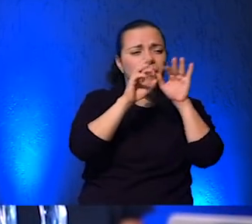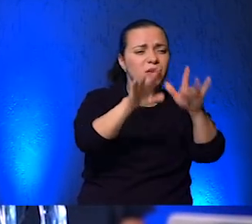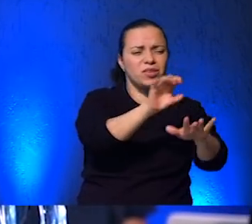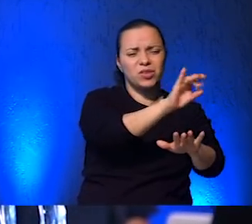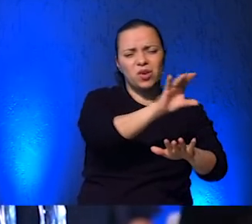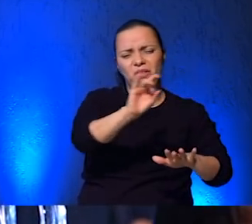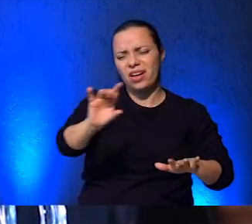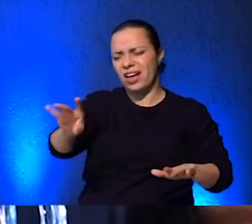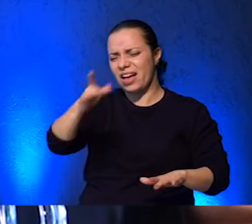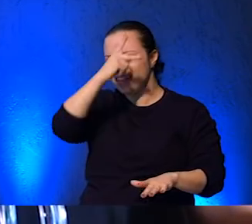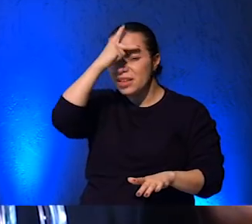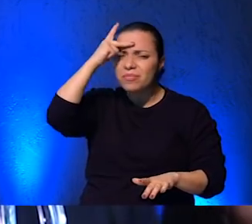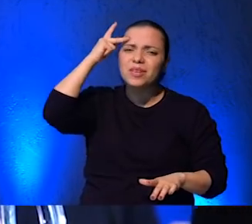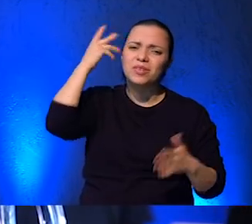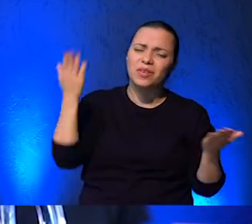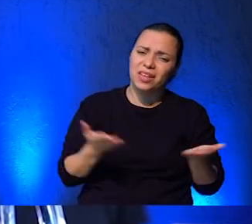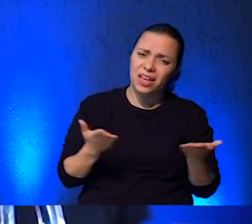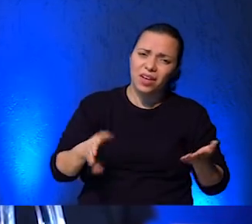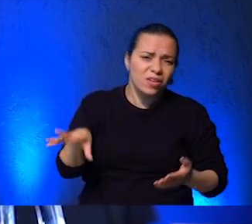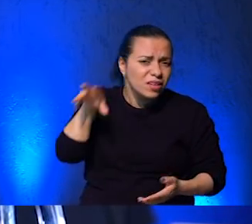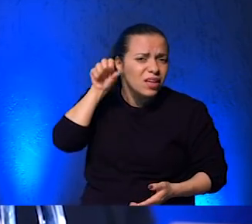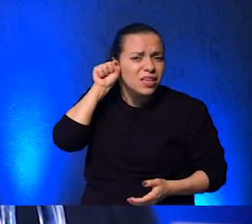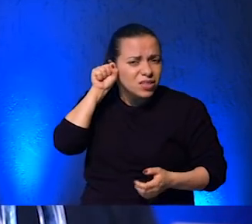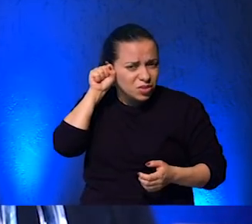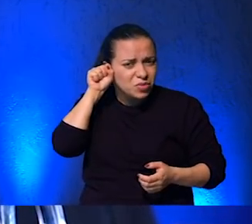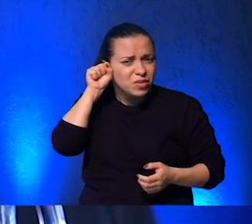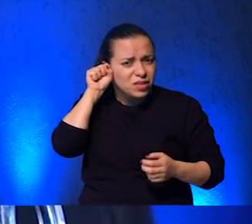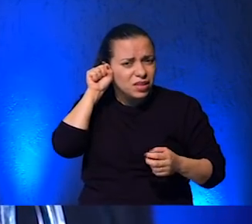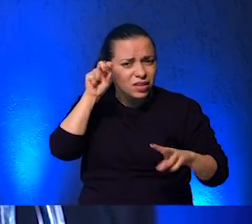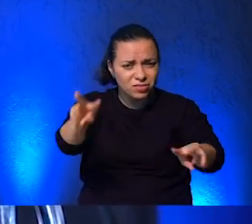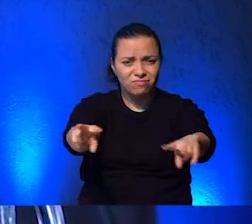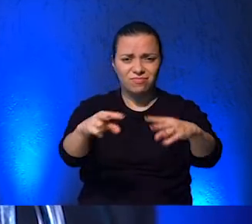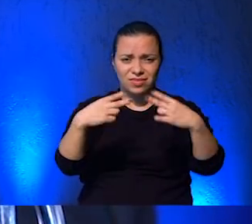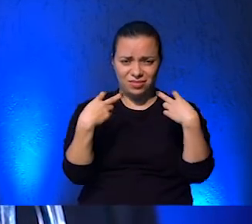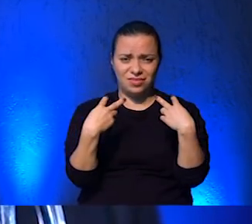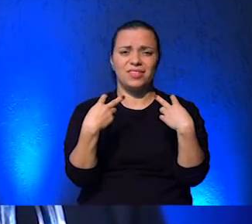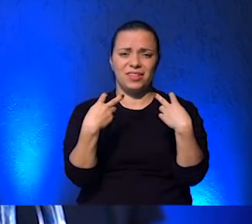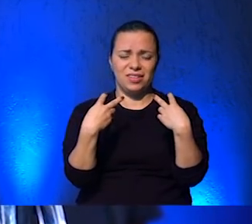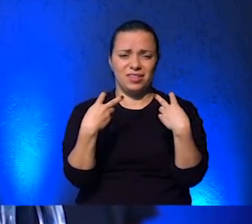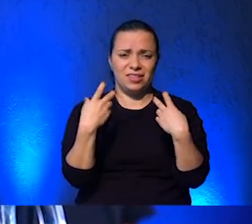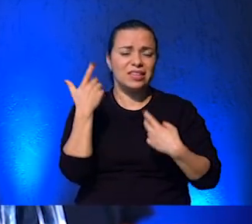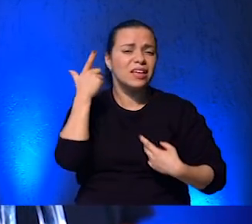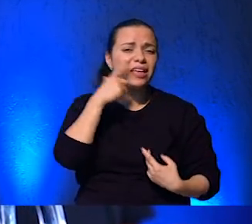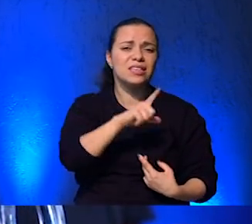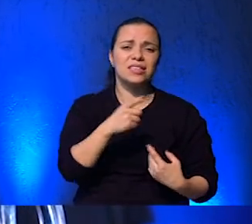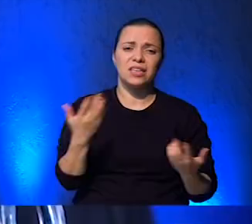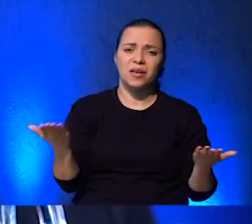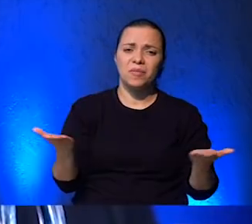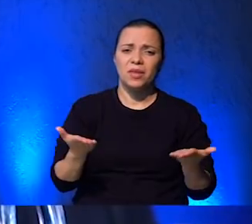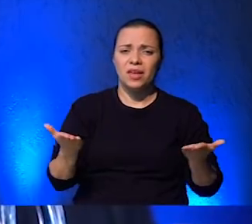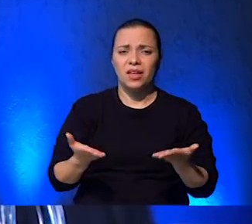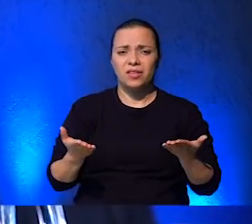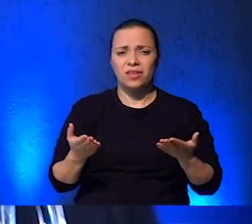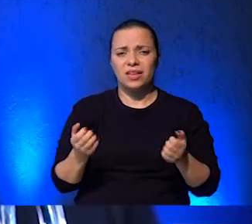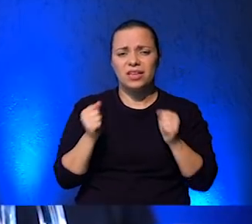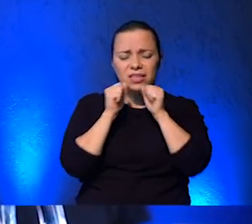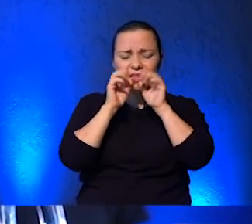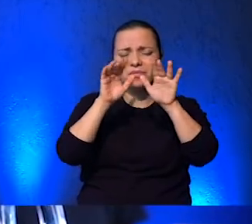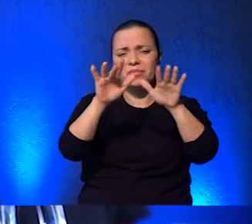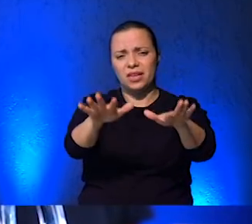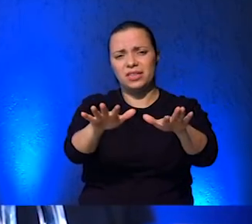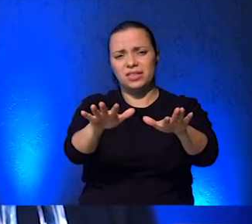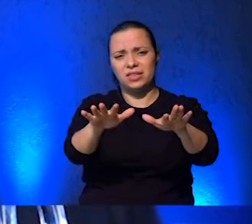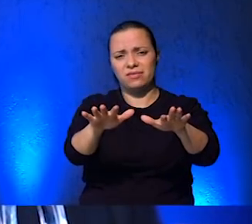pessoa senhor que agora meu deus está escutando essa palavra está recebendo essa palavra essa viúva esse ó